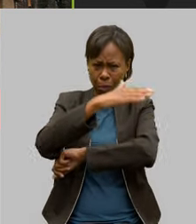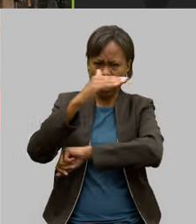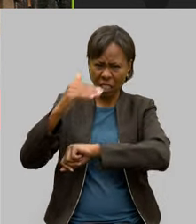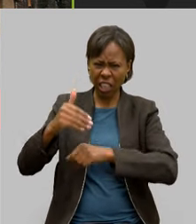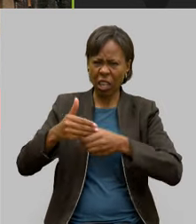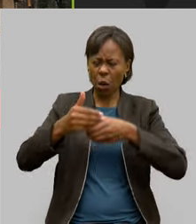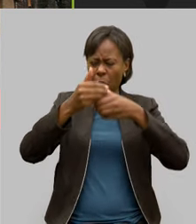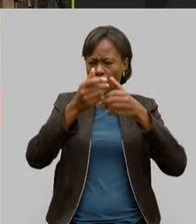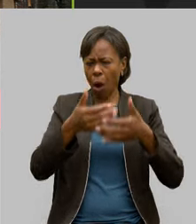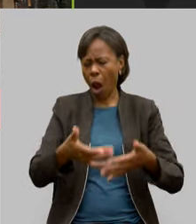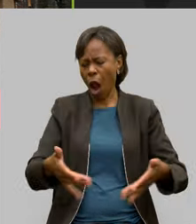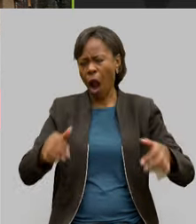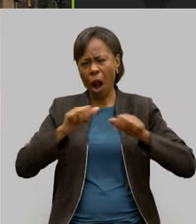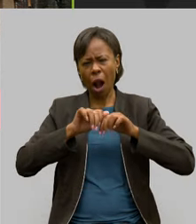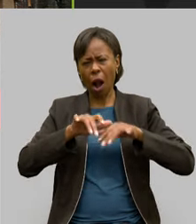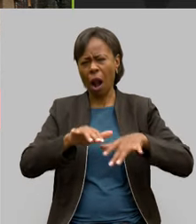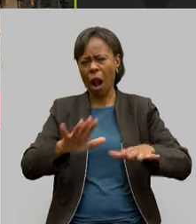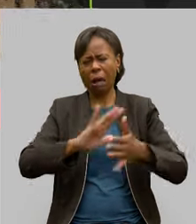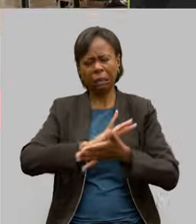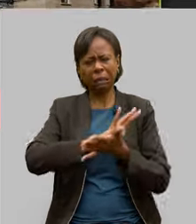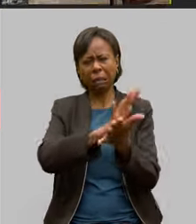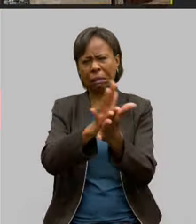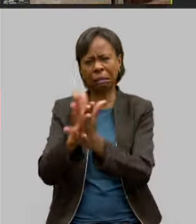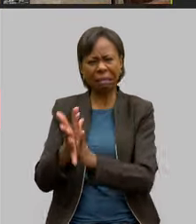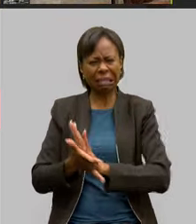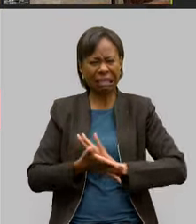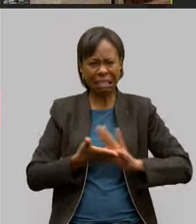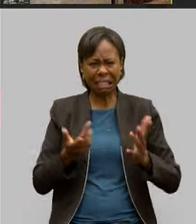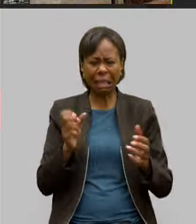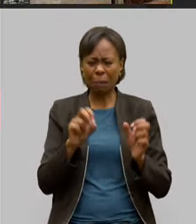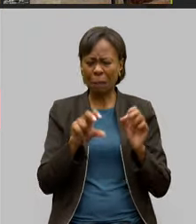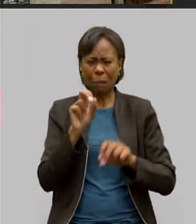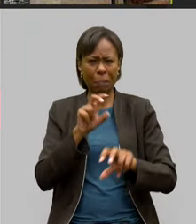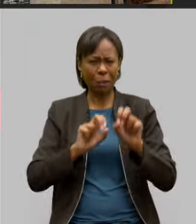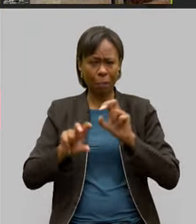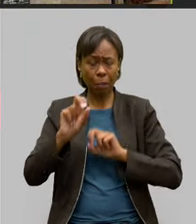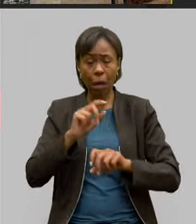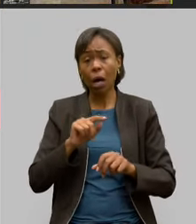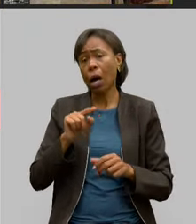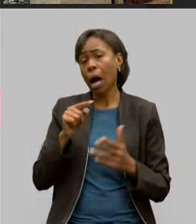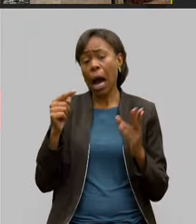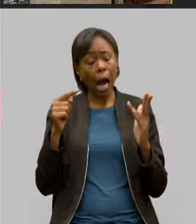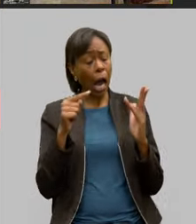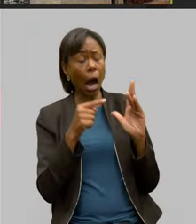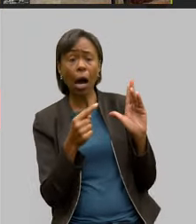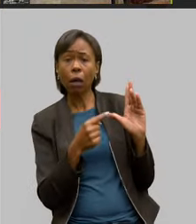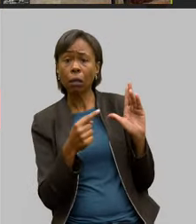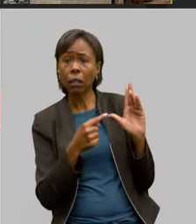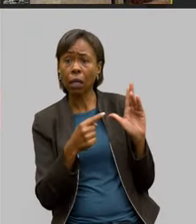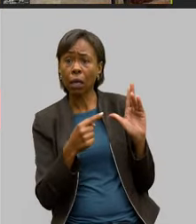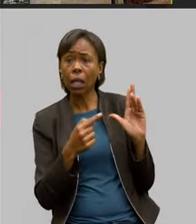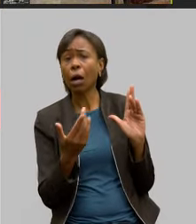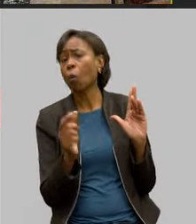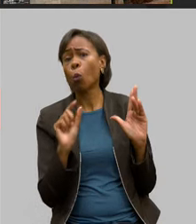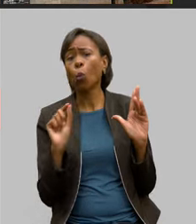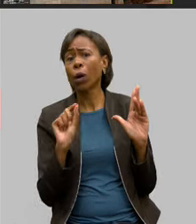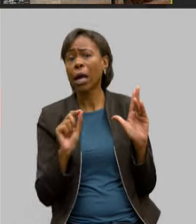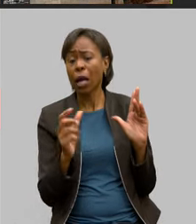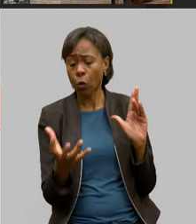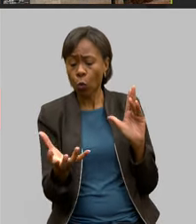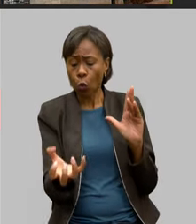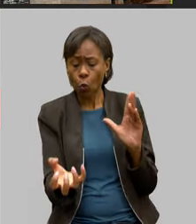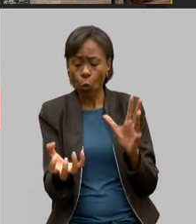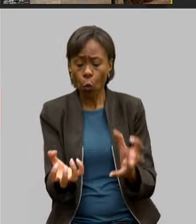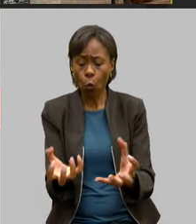despejo de de minerais tóxicos O que que a planta de cannabis pode fazer pode absorver isso